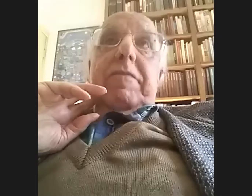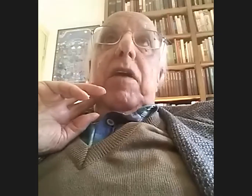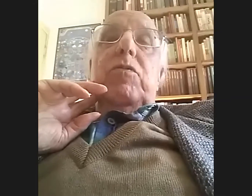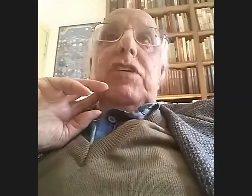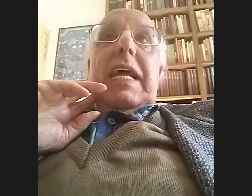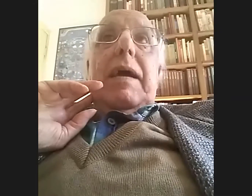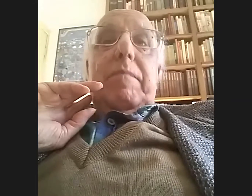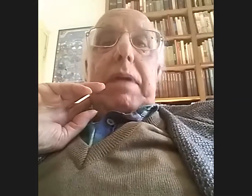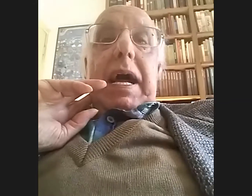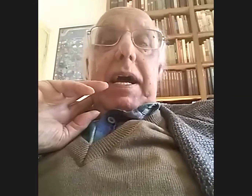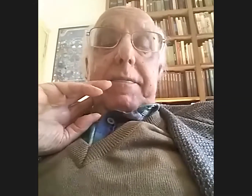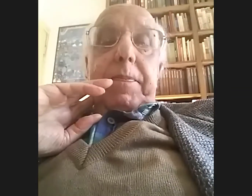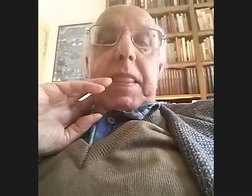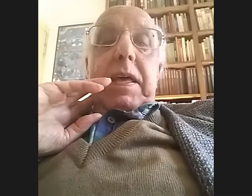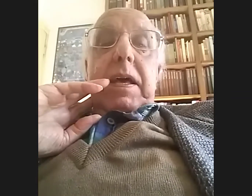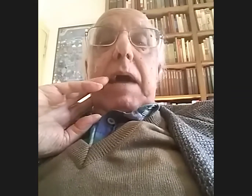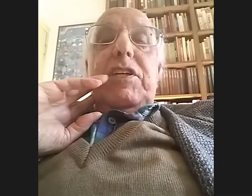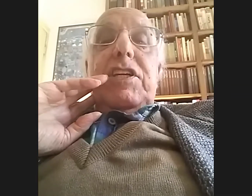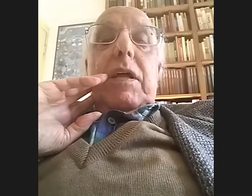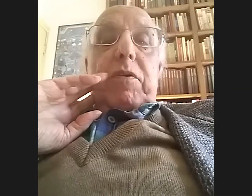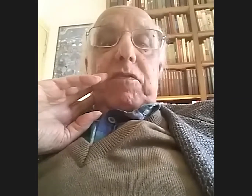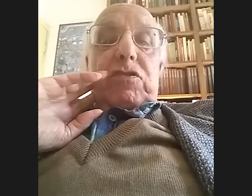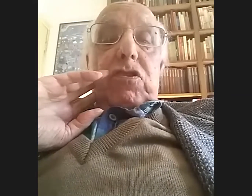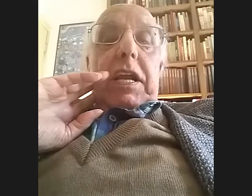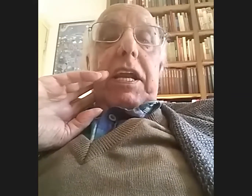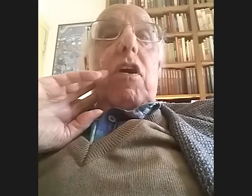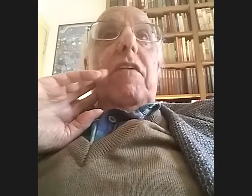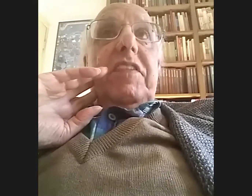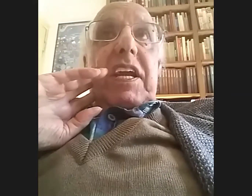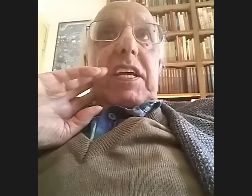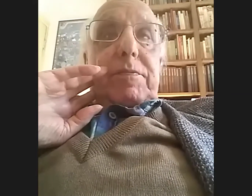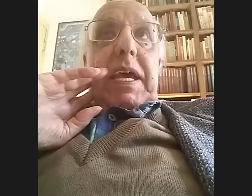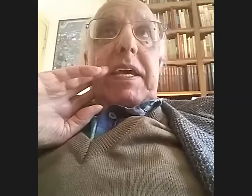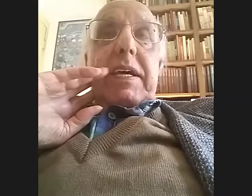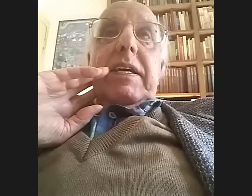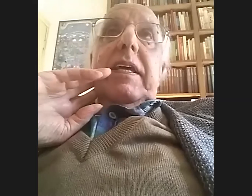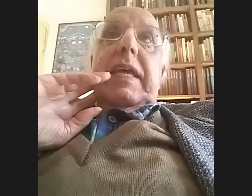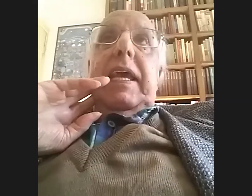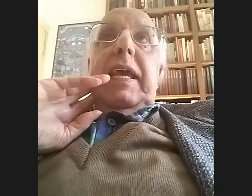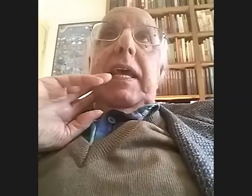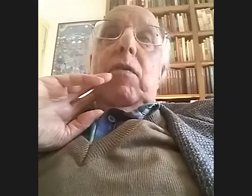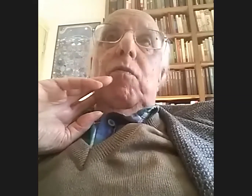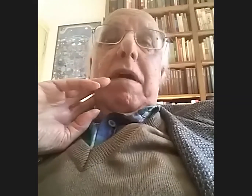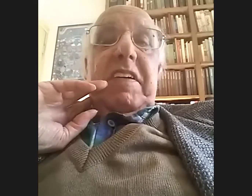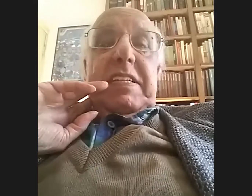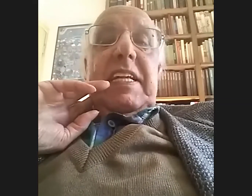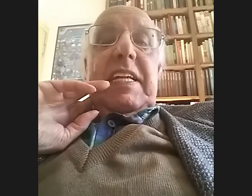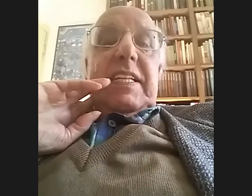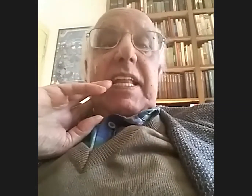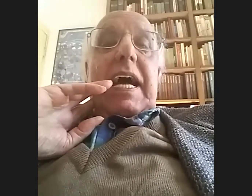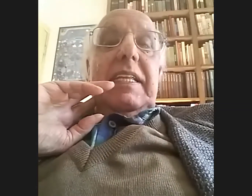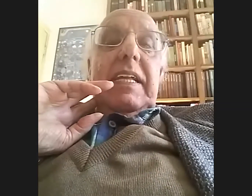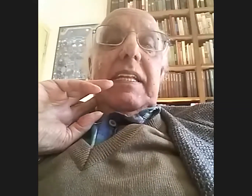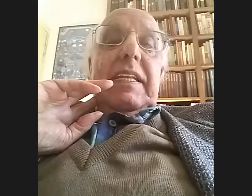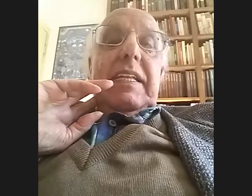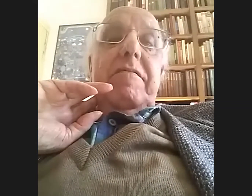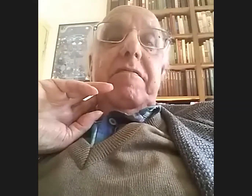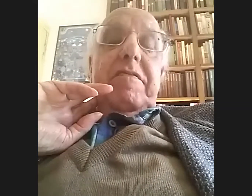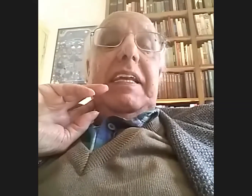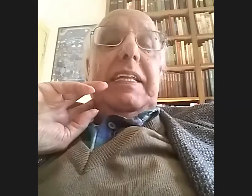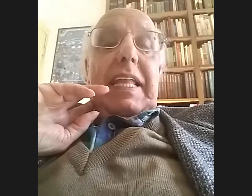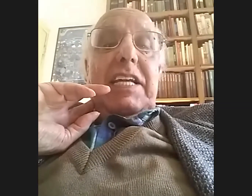Olha, vamos relembrar. A medida provisória 936, que, uma vez editada,